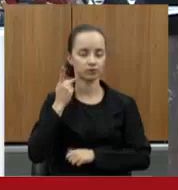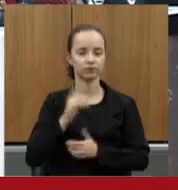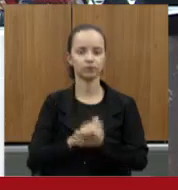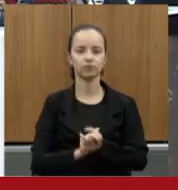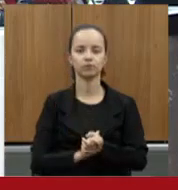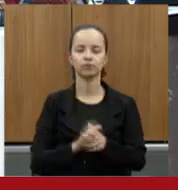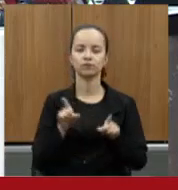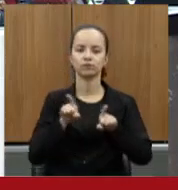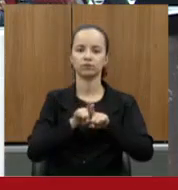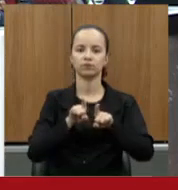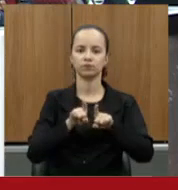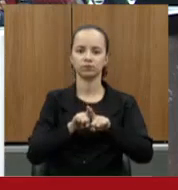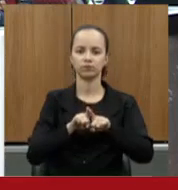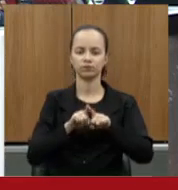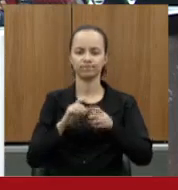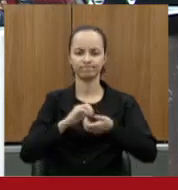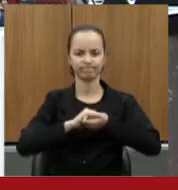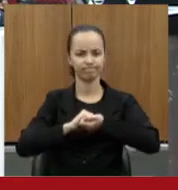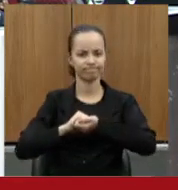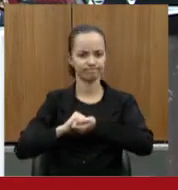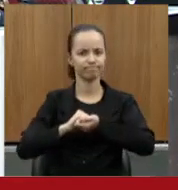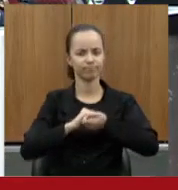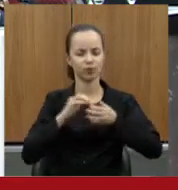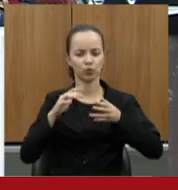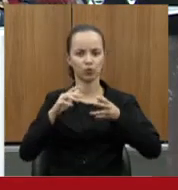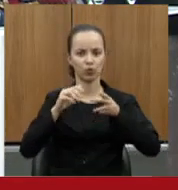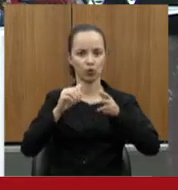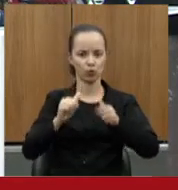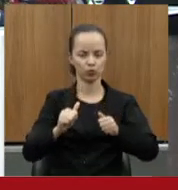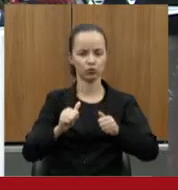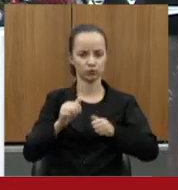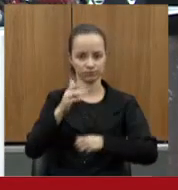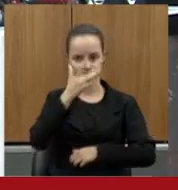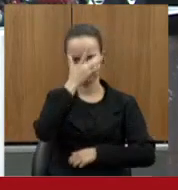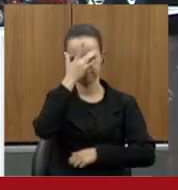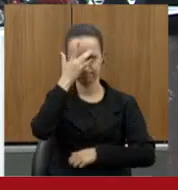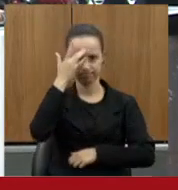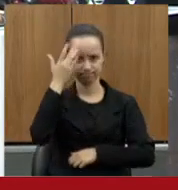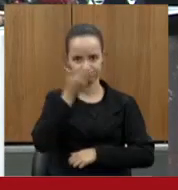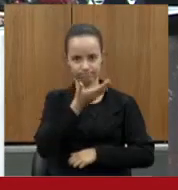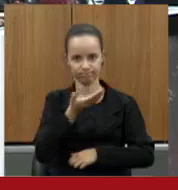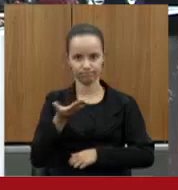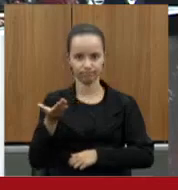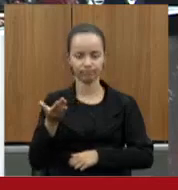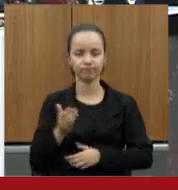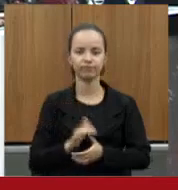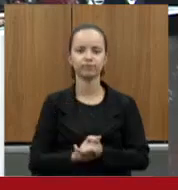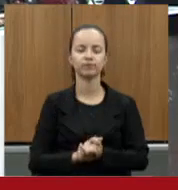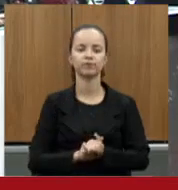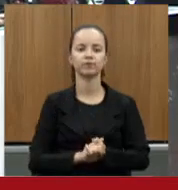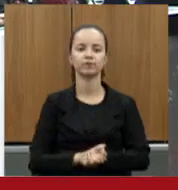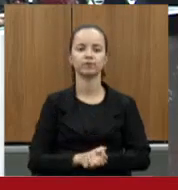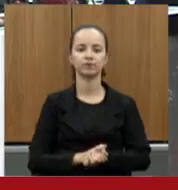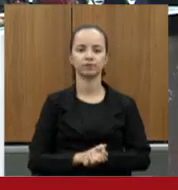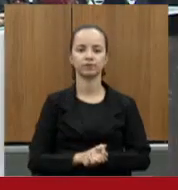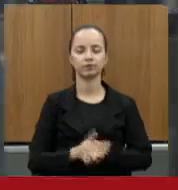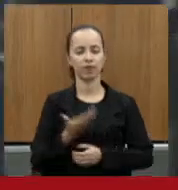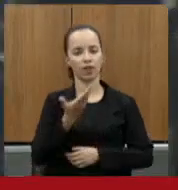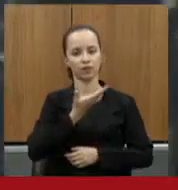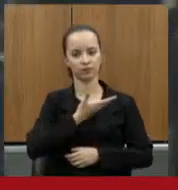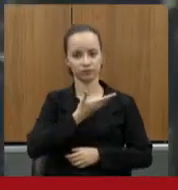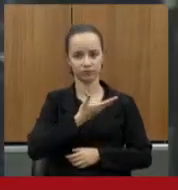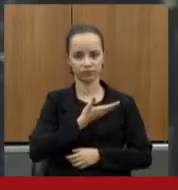cumprimento todas as autoridades aqui citadas, meus prezados